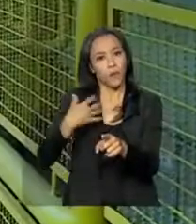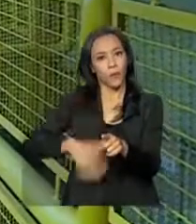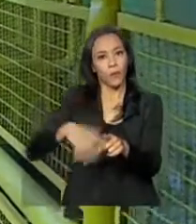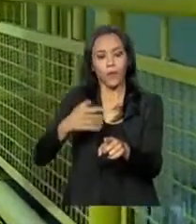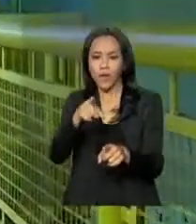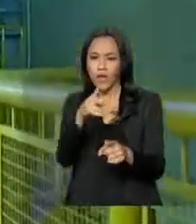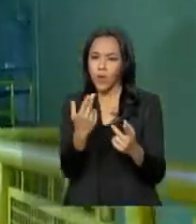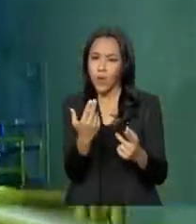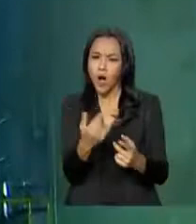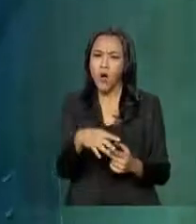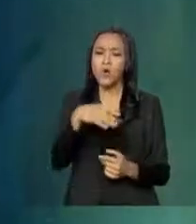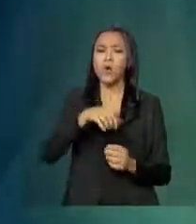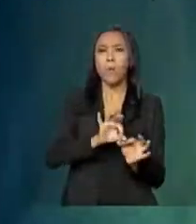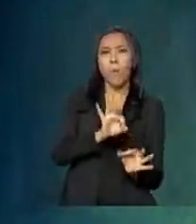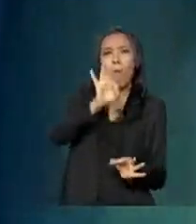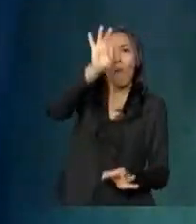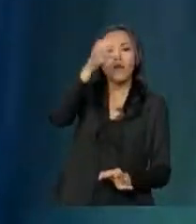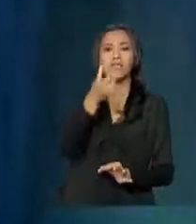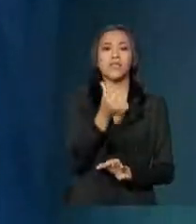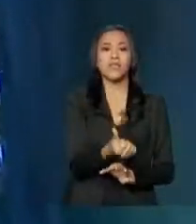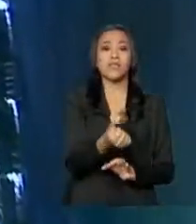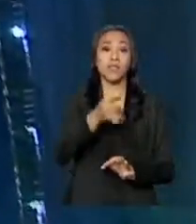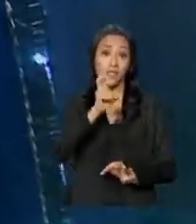de 65 andares.